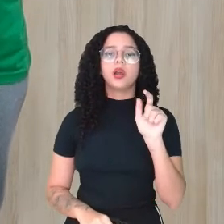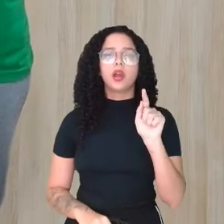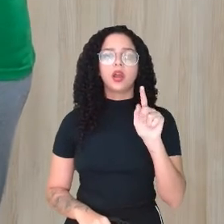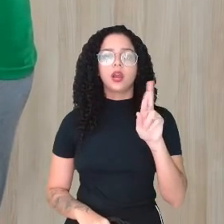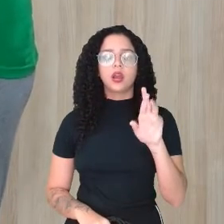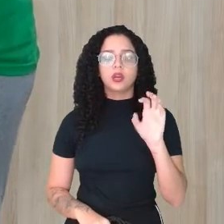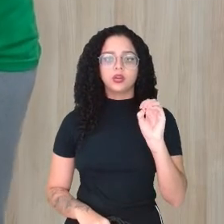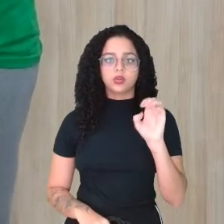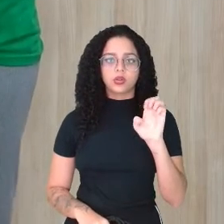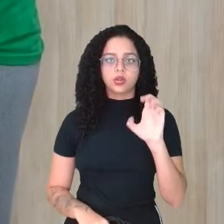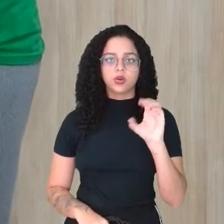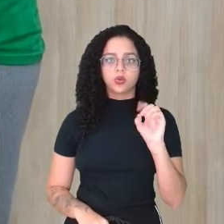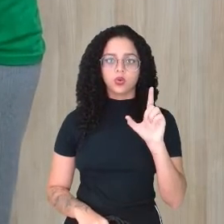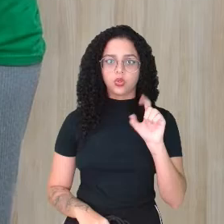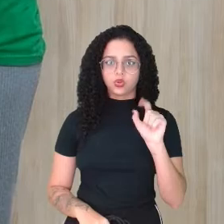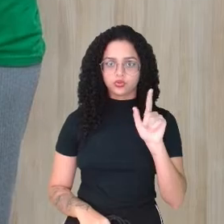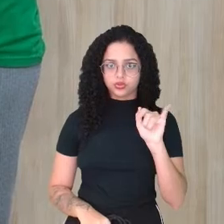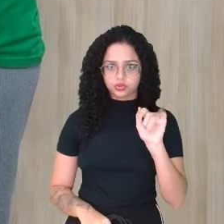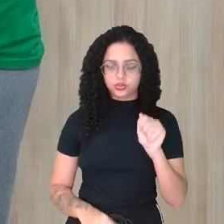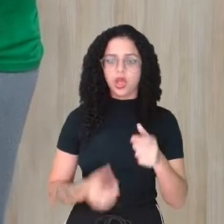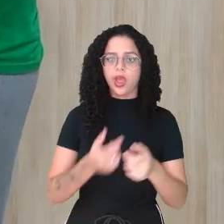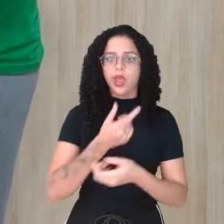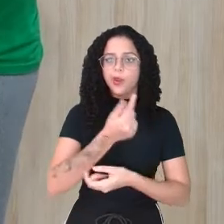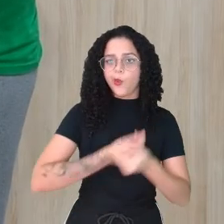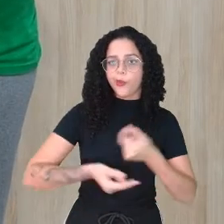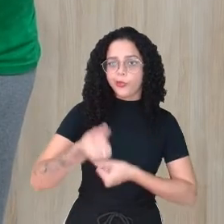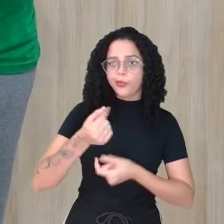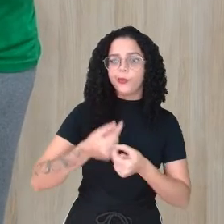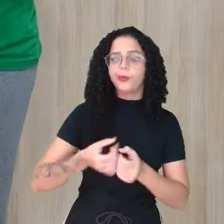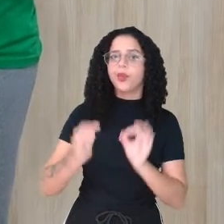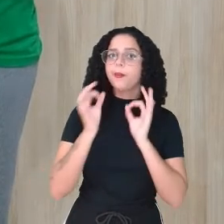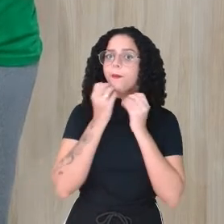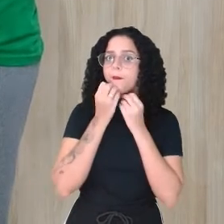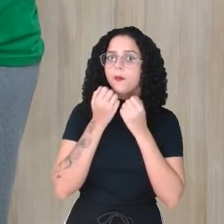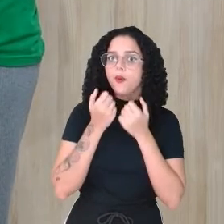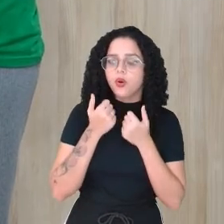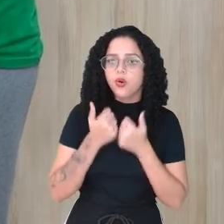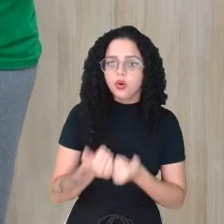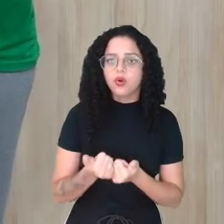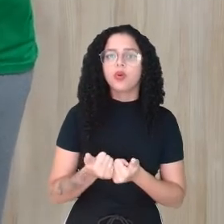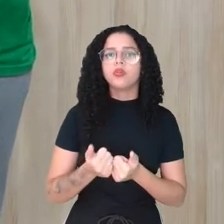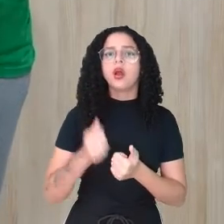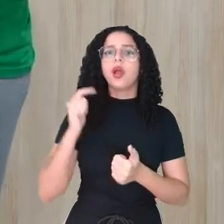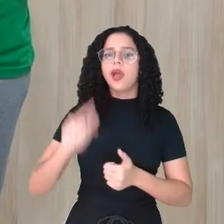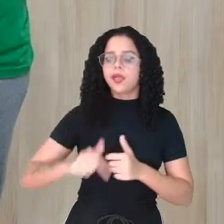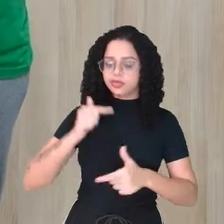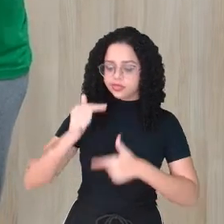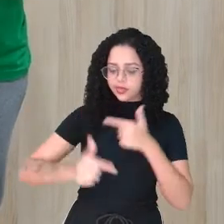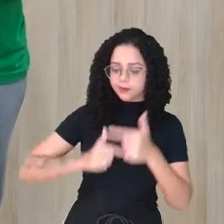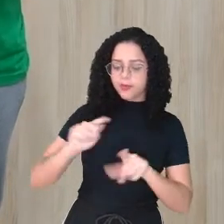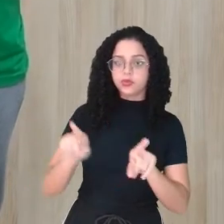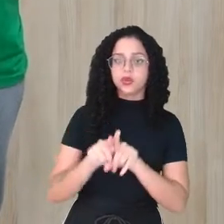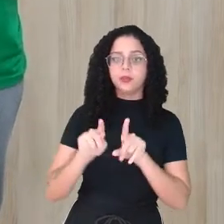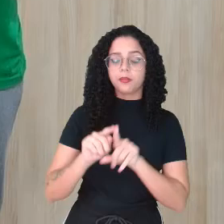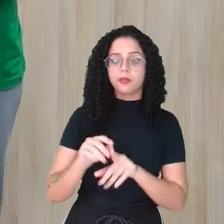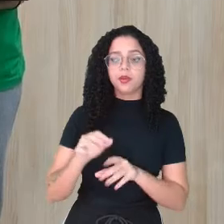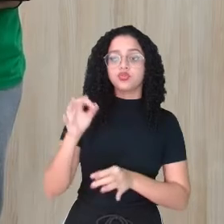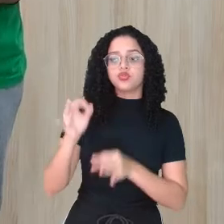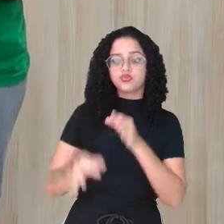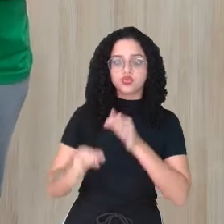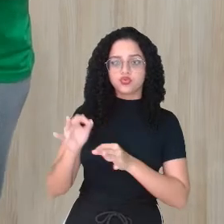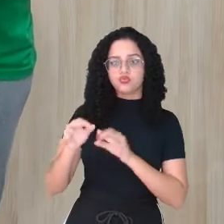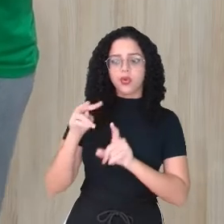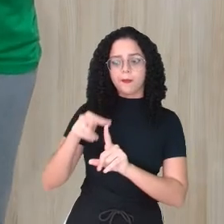economia mais eficiente, né? É eficiente economicamente, é trabalho também justo nessa